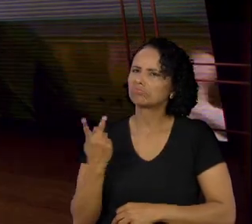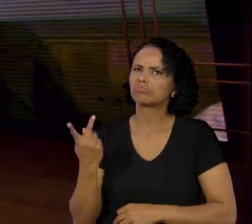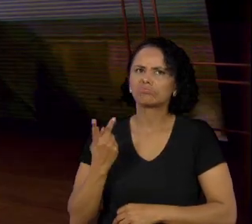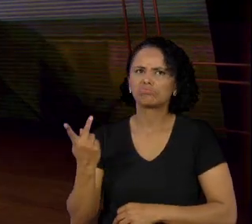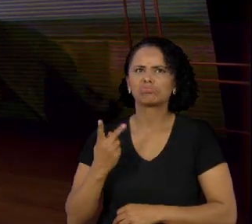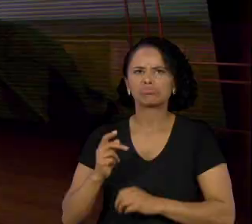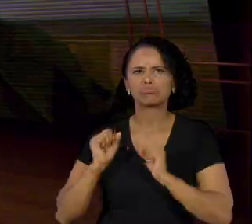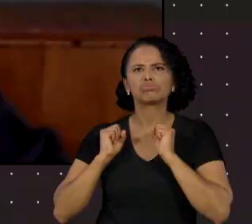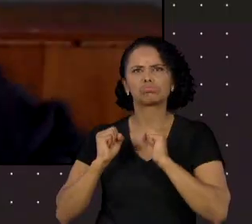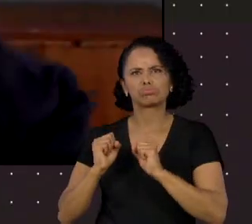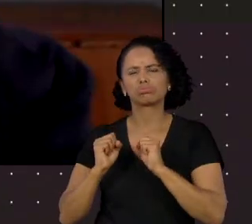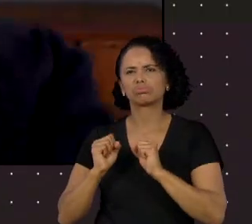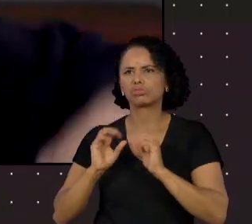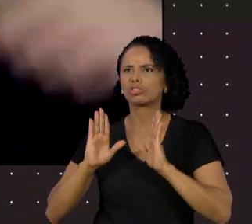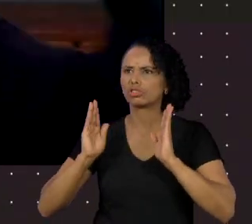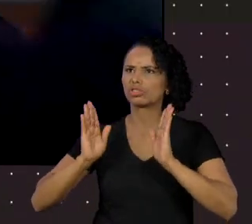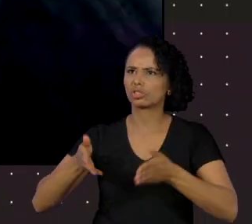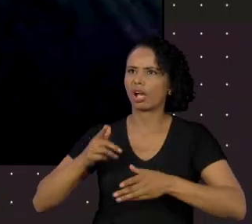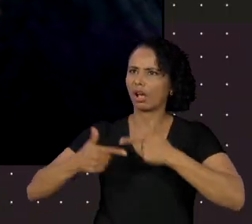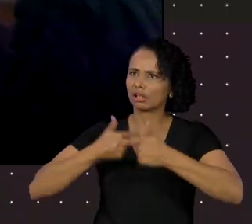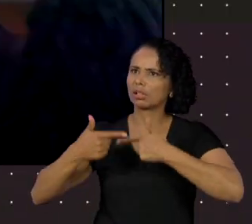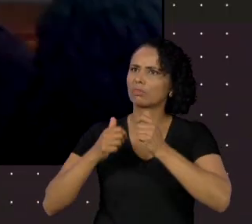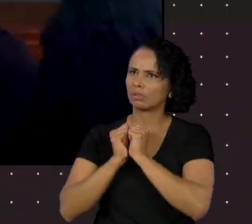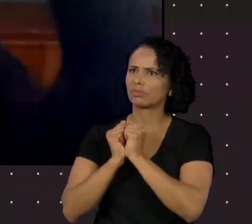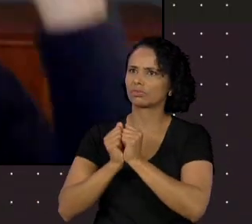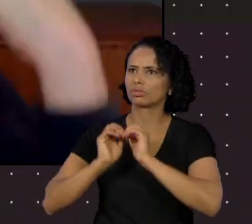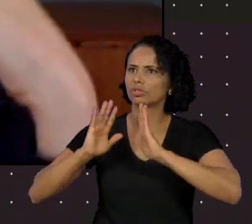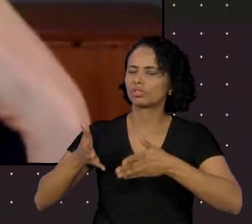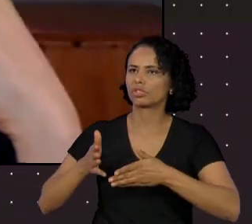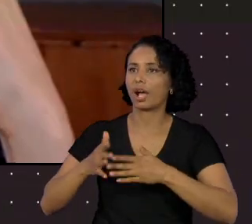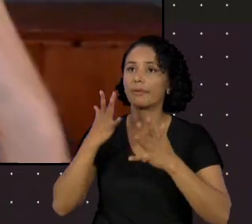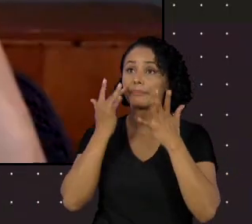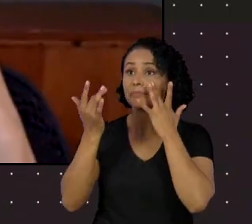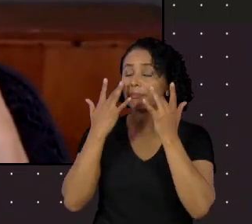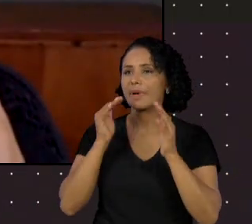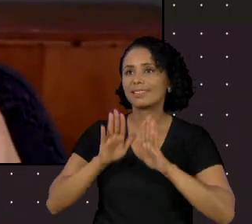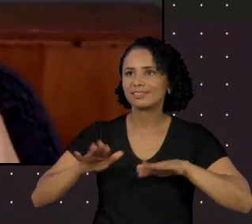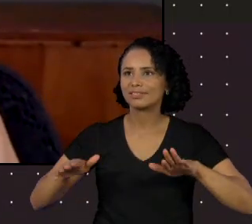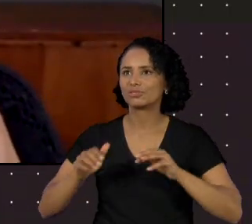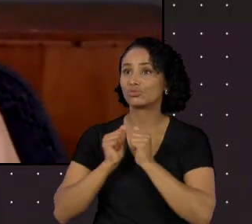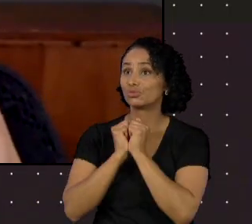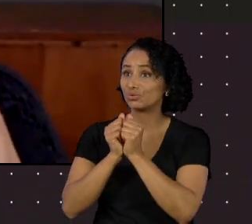mas a gente não tinha companhia. A gente fazia uma peça infantil juntas.